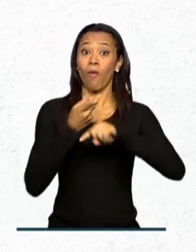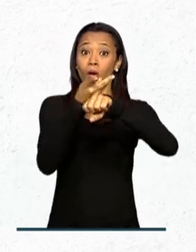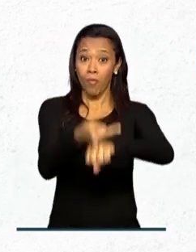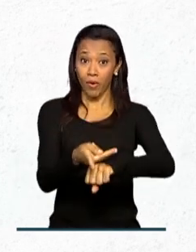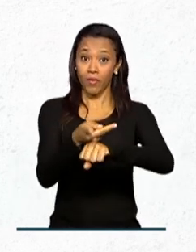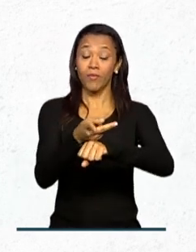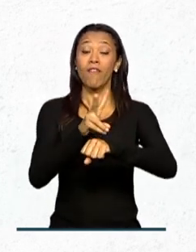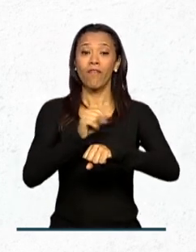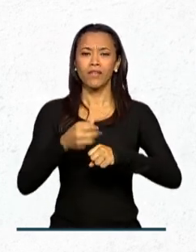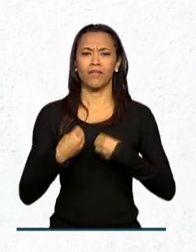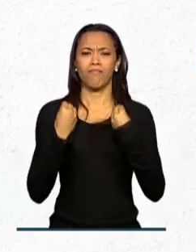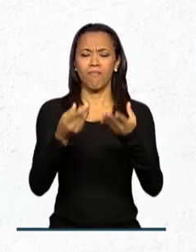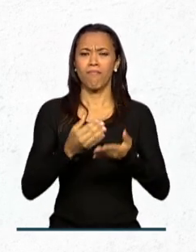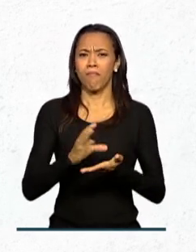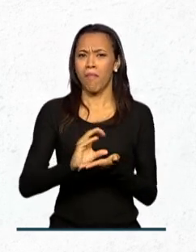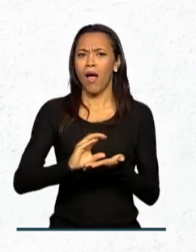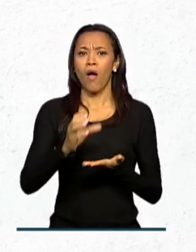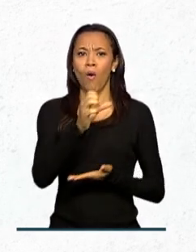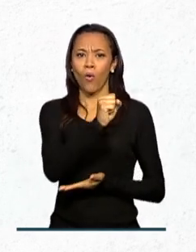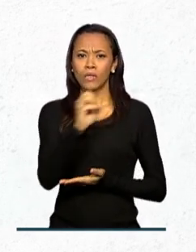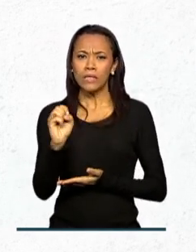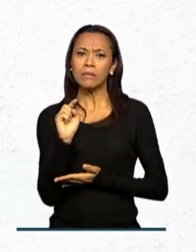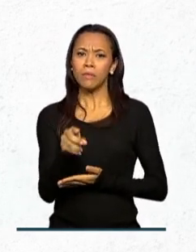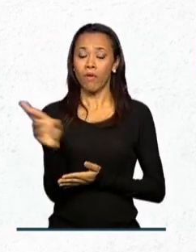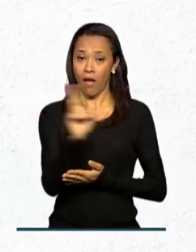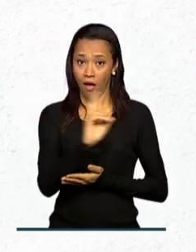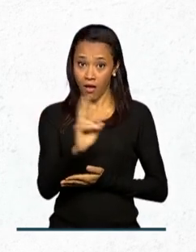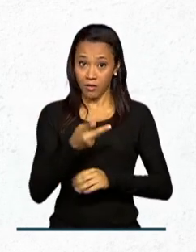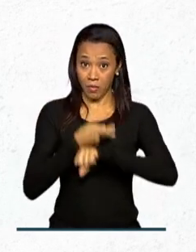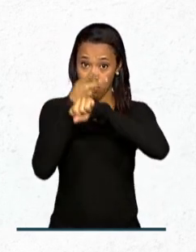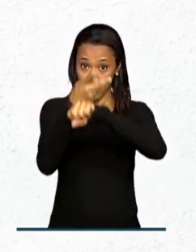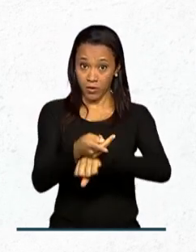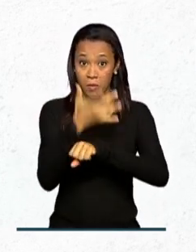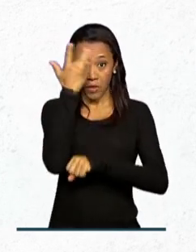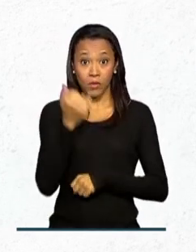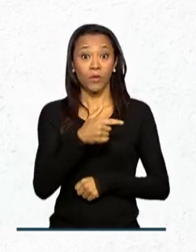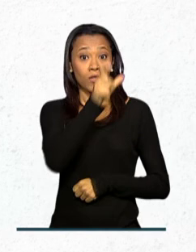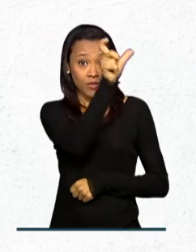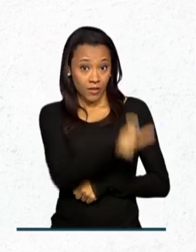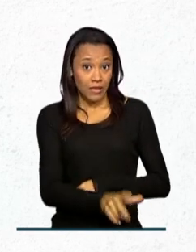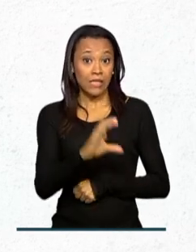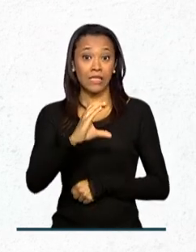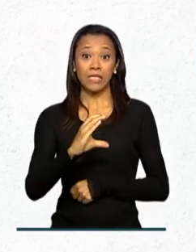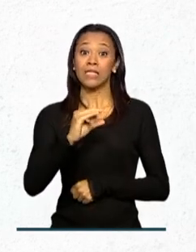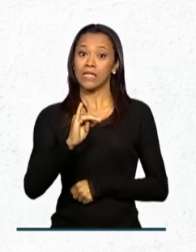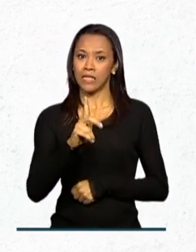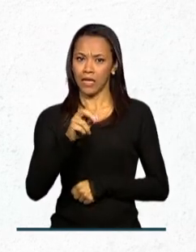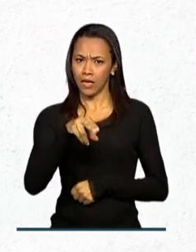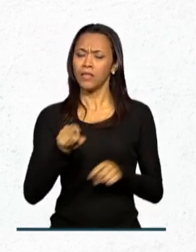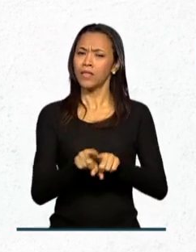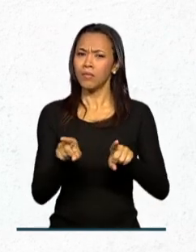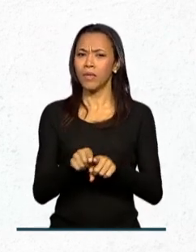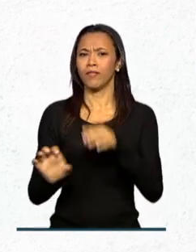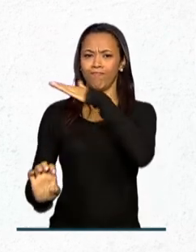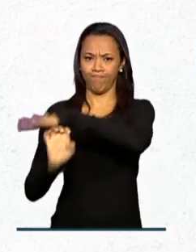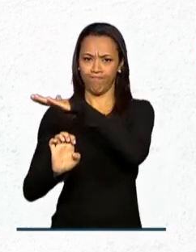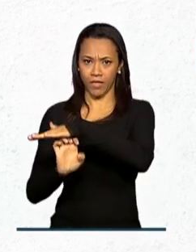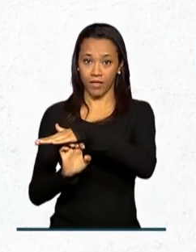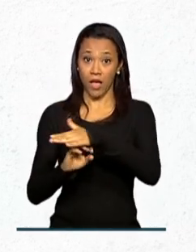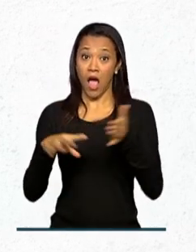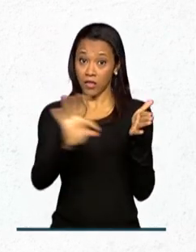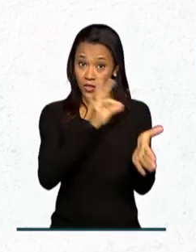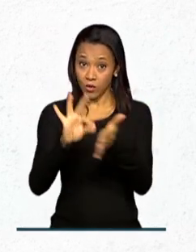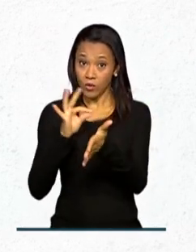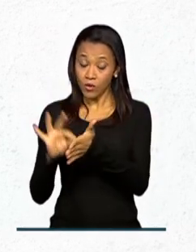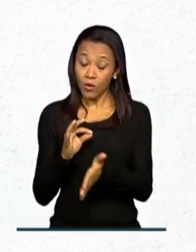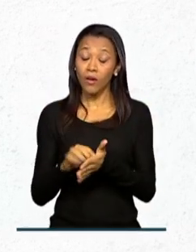Serão concedidos mais de R$800 mil em premiações para pessoas físicas ciganas e pessoas jurídicas. As inscrições devem